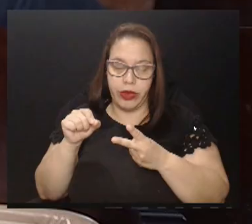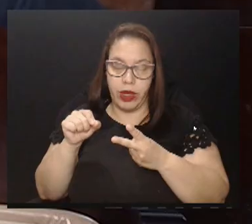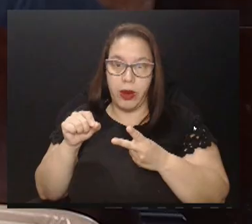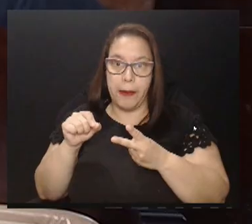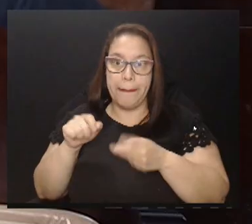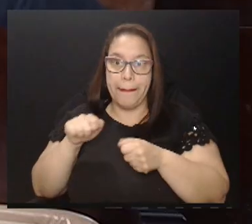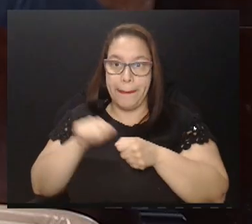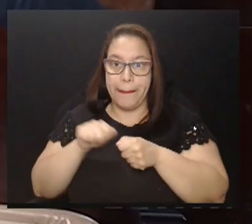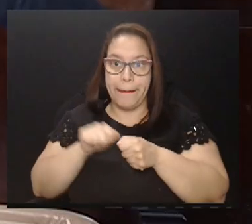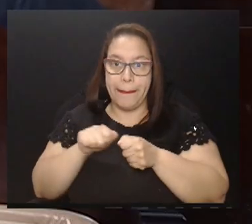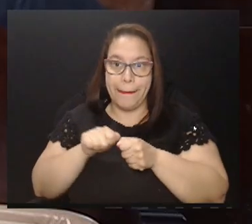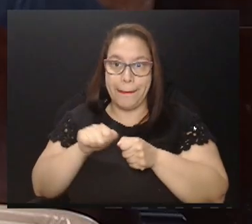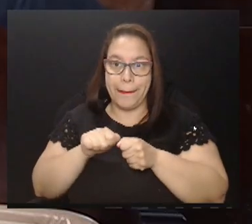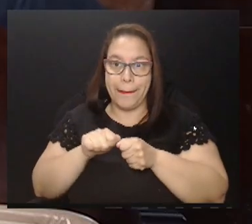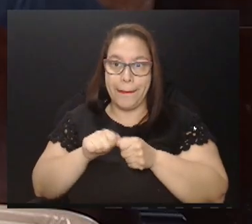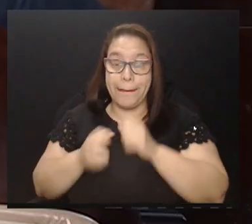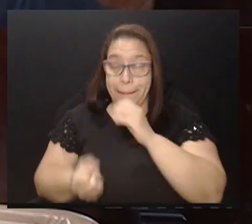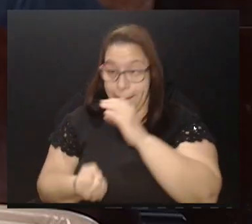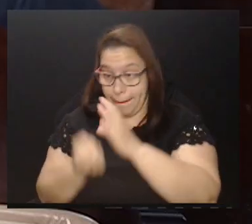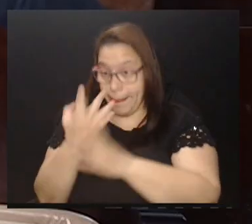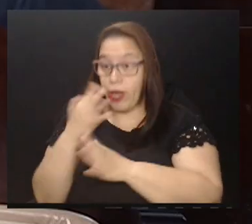criar um roteiro